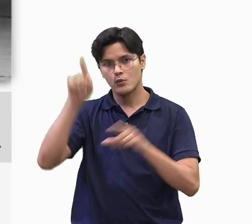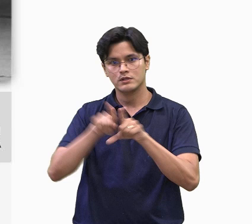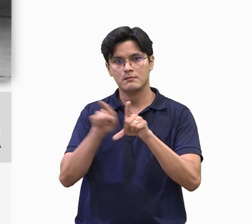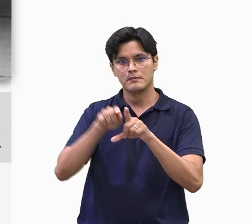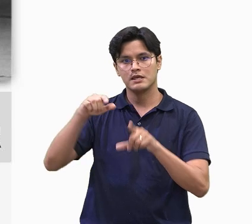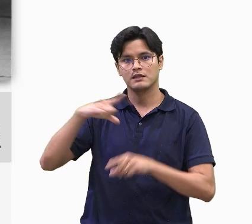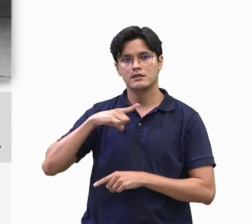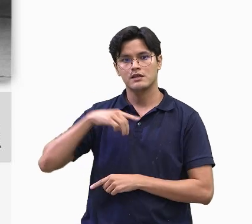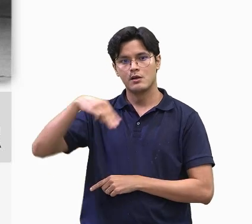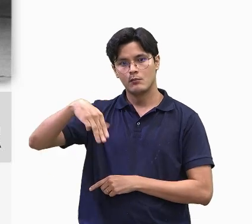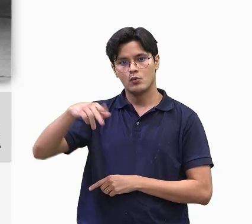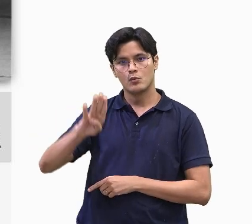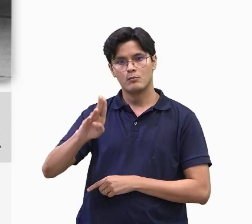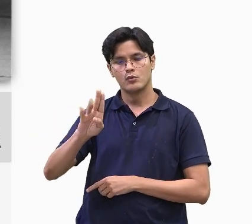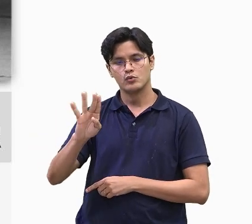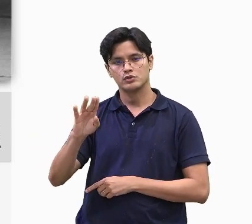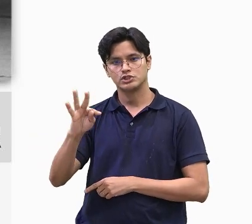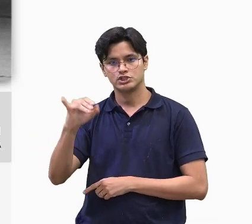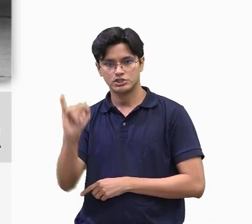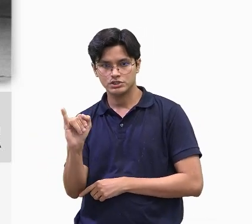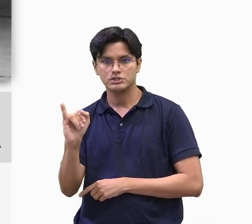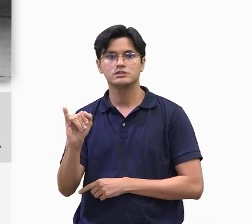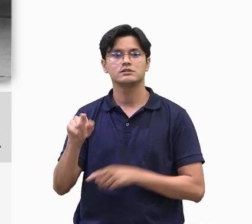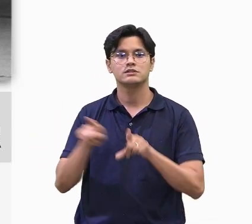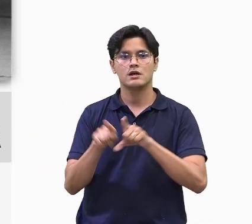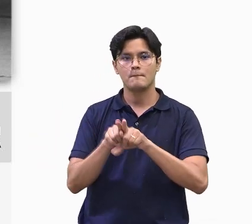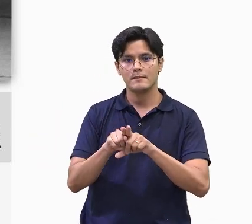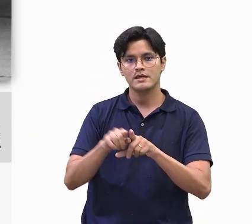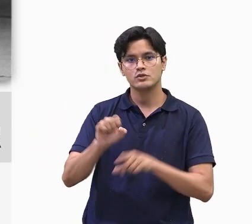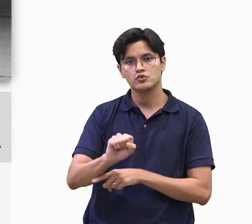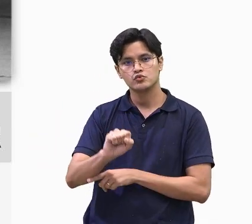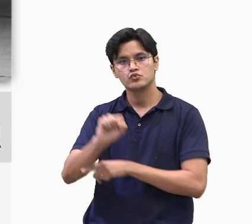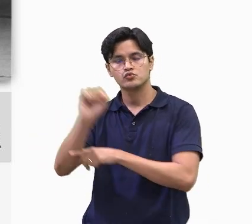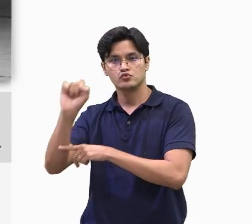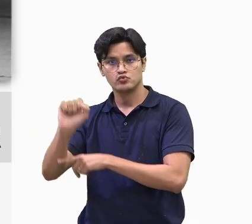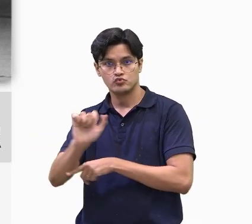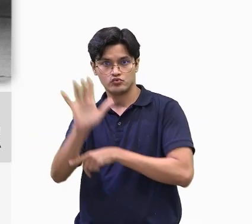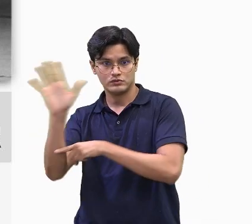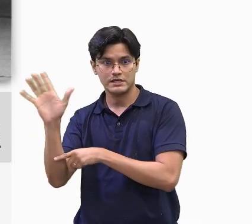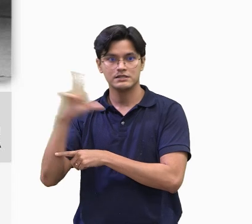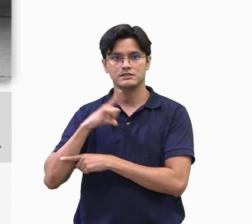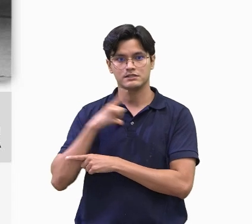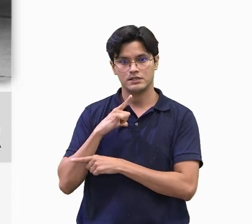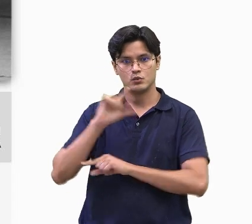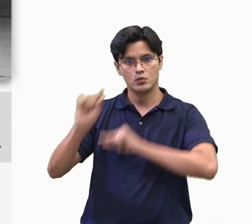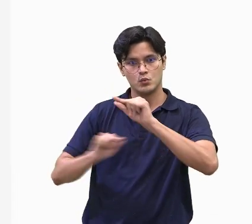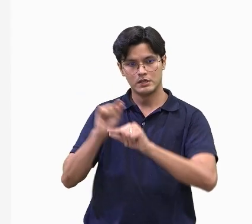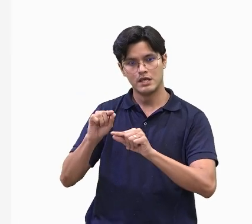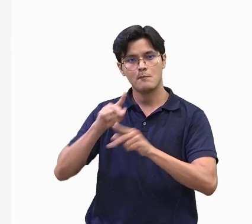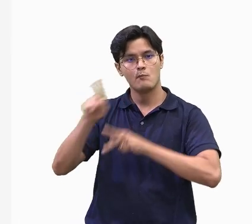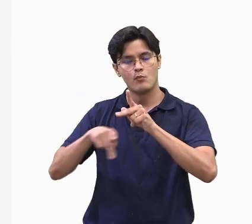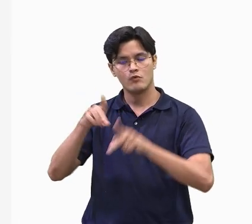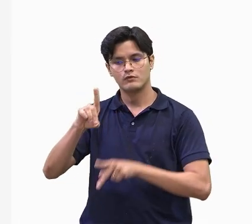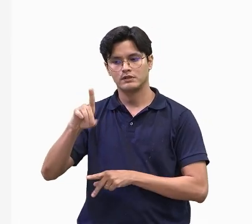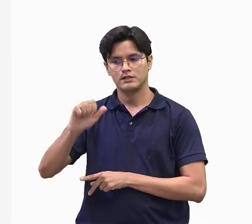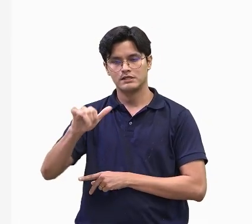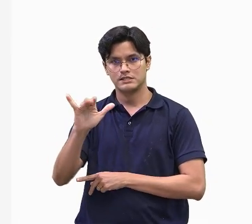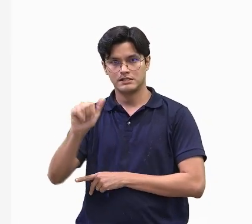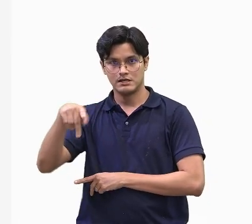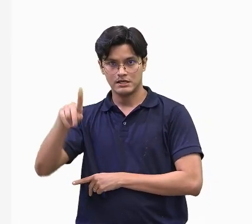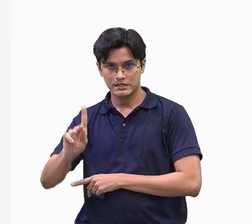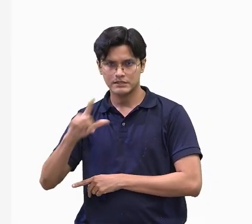Dayak em Bornéu, mas também poderíamos citar a tribo Karen da Tailândia. E como é que esses povos vivem na